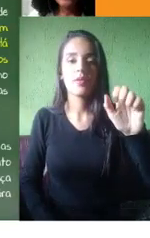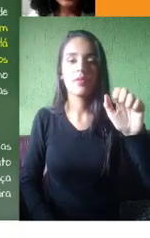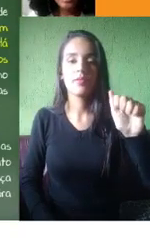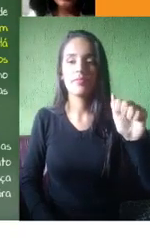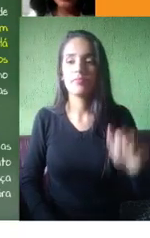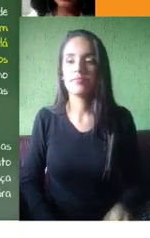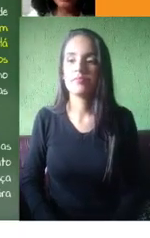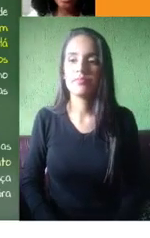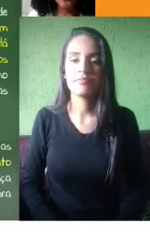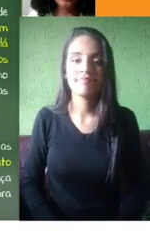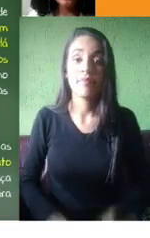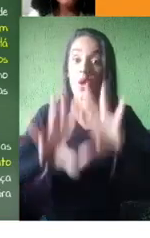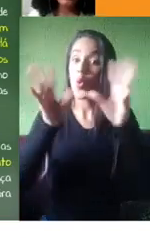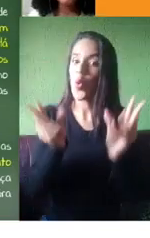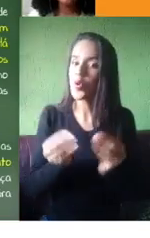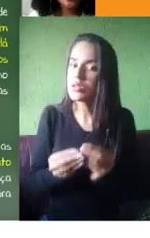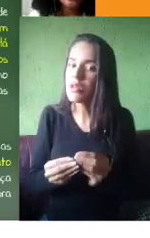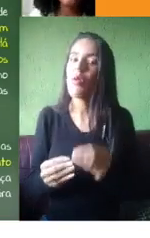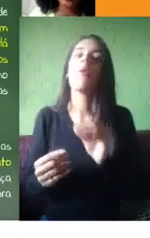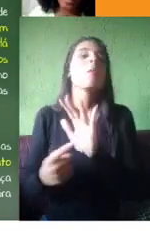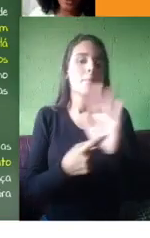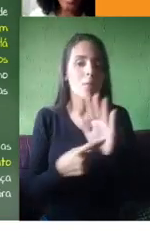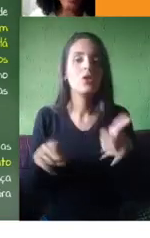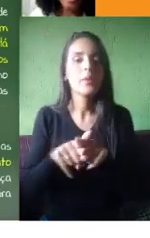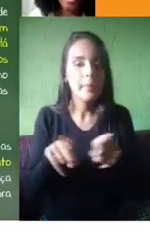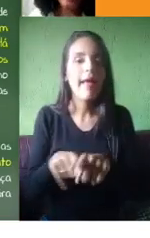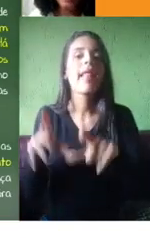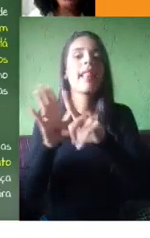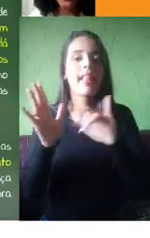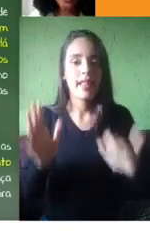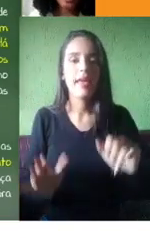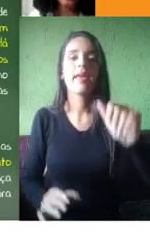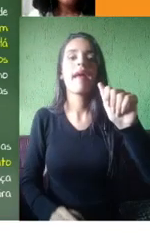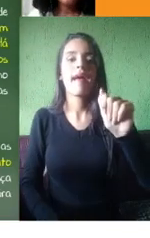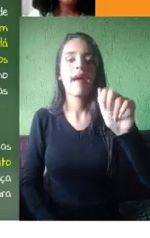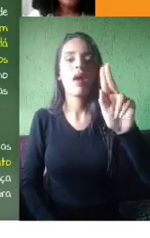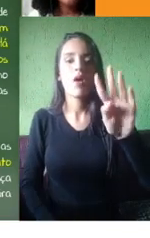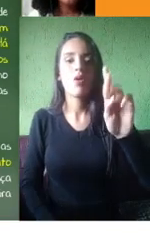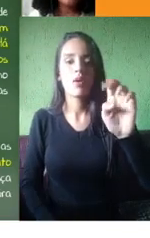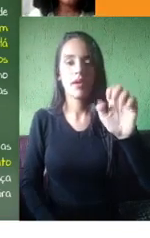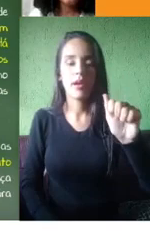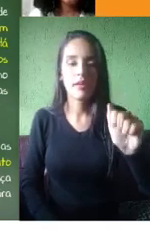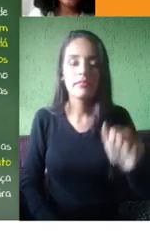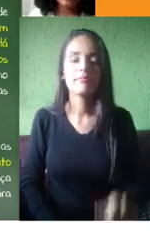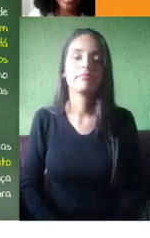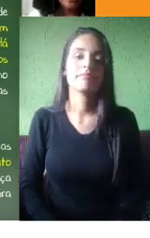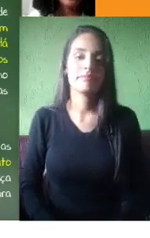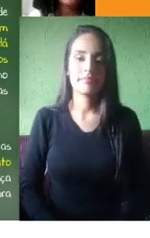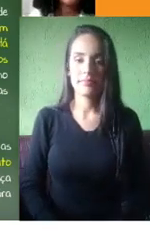ali. Lá na conclusão, isso foi retomado, porque a gente sabe que é assim que funciona. Então, fala sobre as